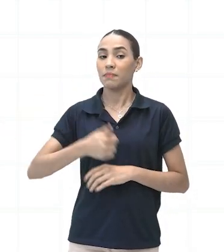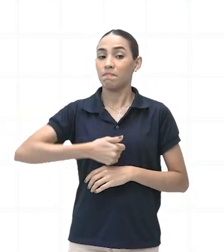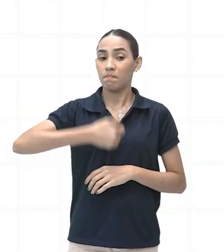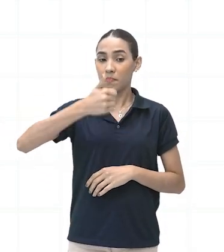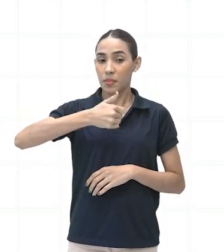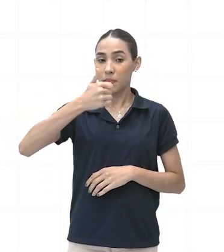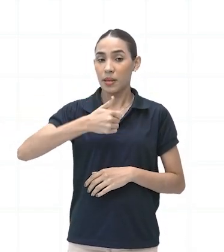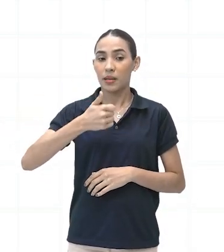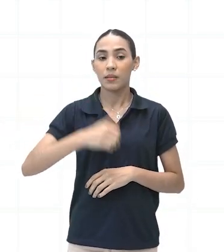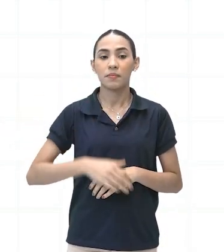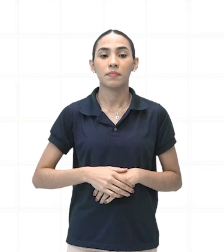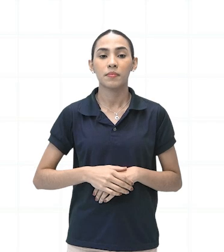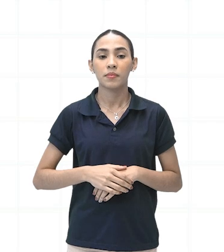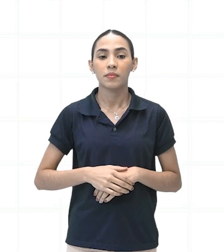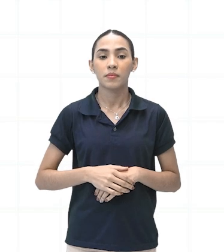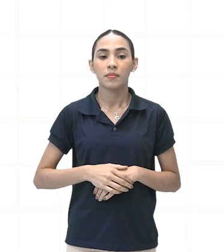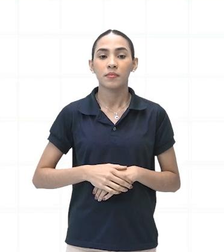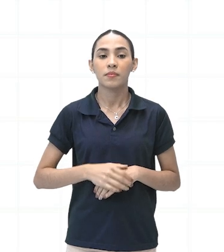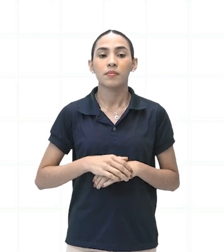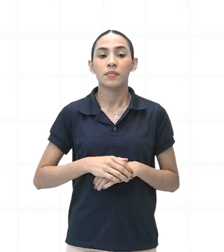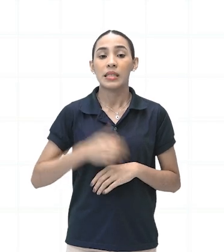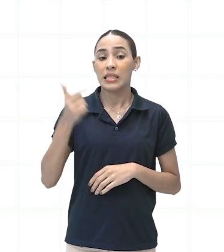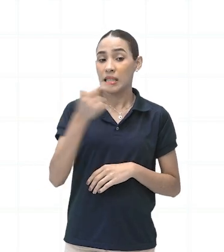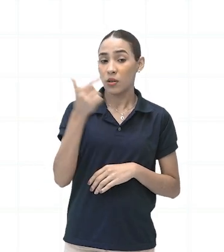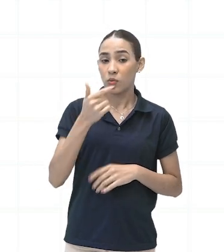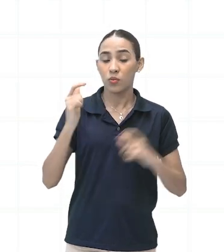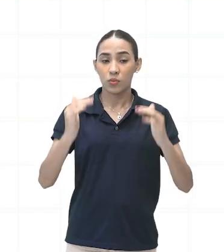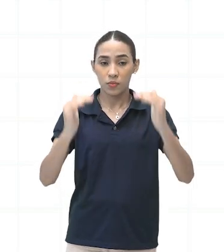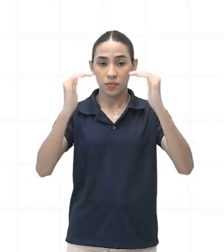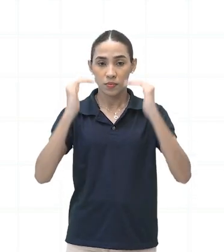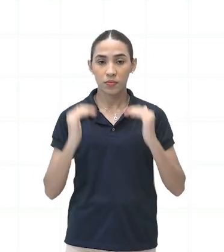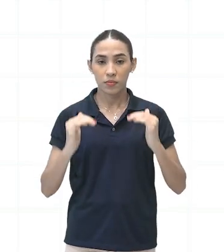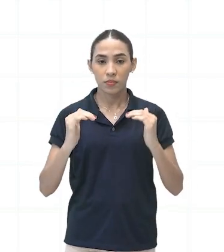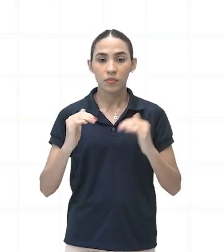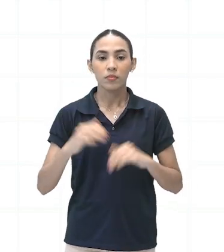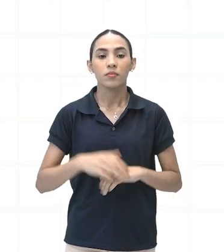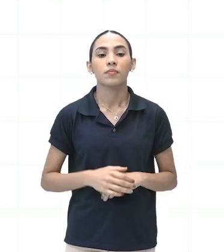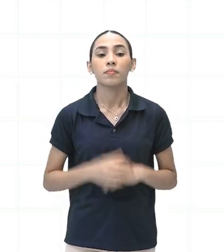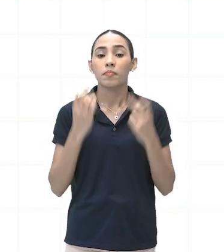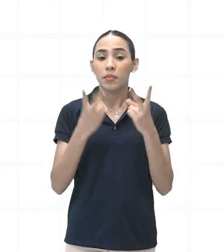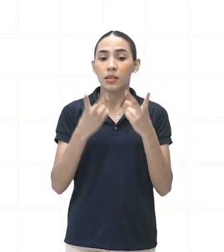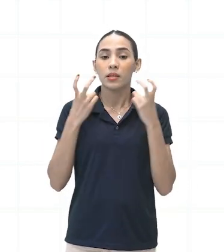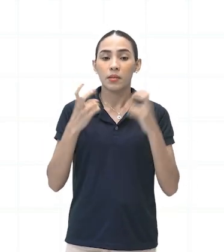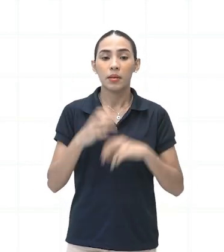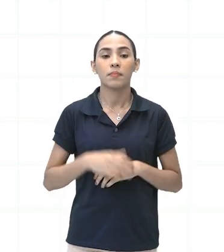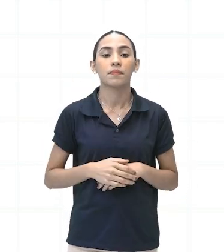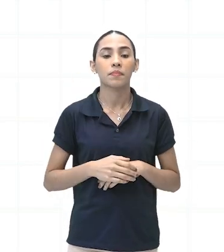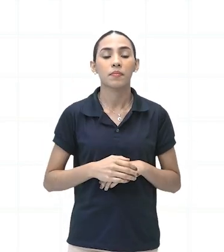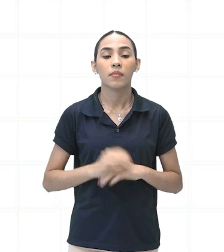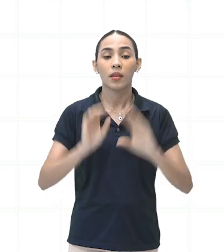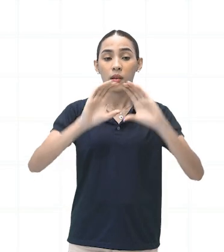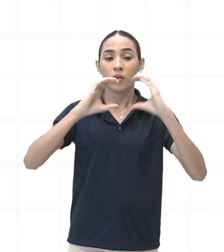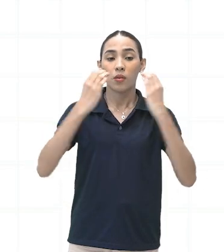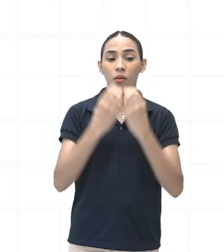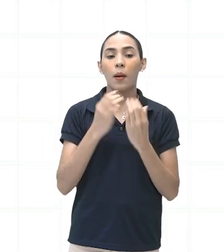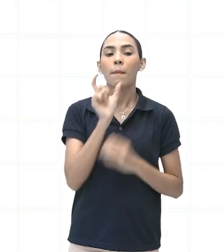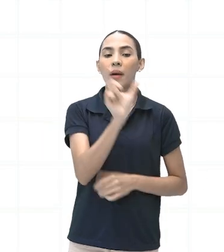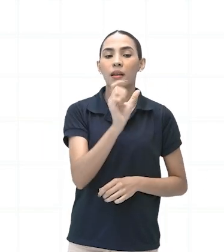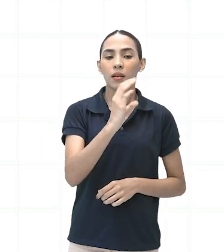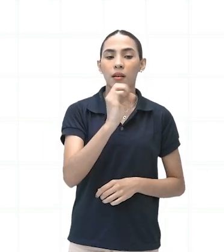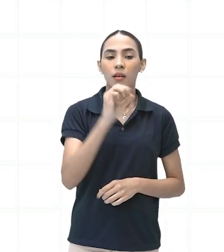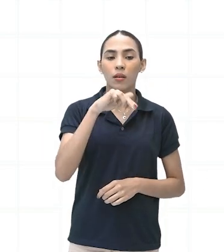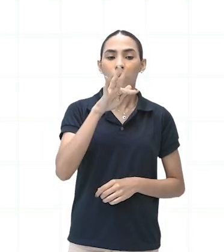no nosso segundo enunciado. Observem que a palavra